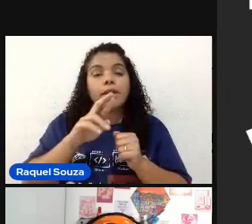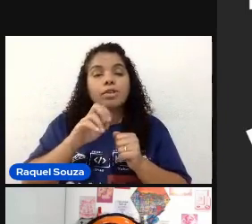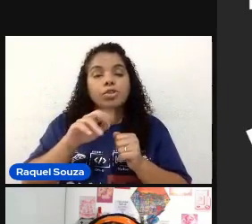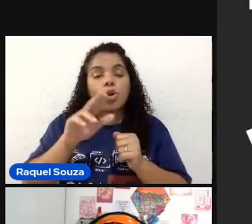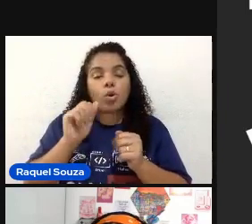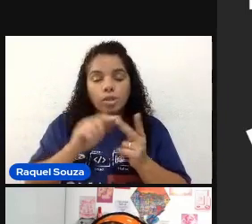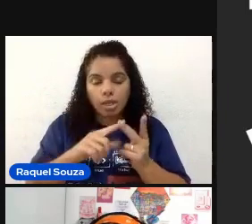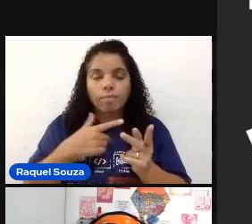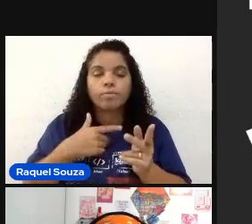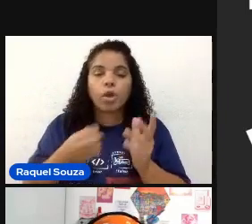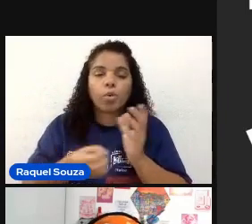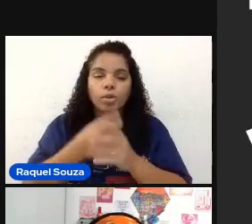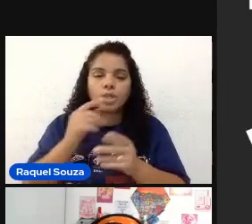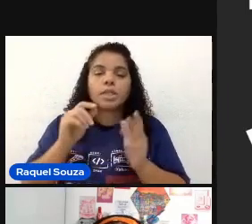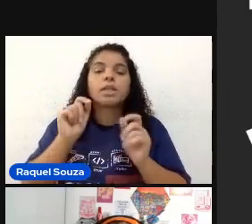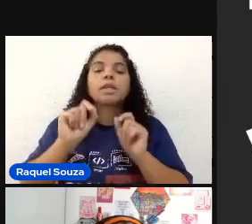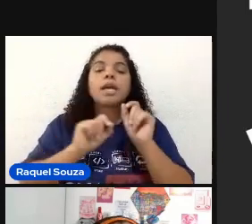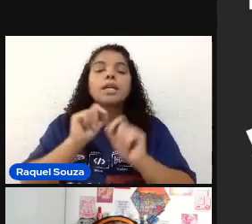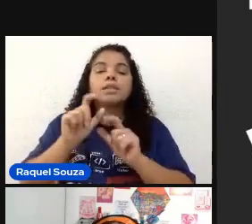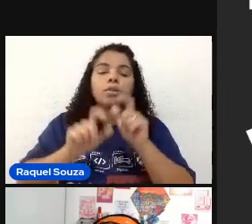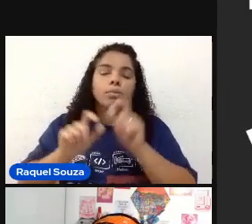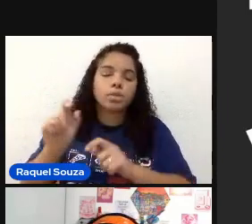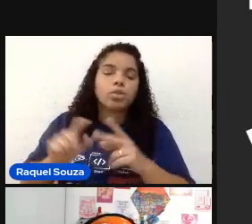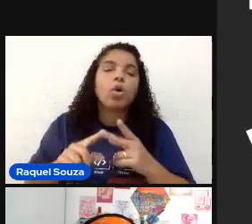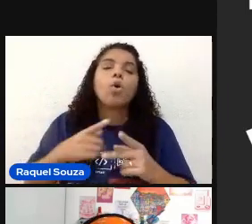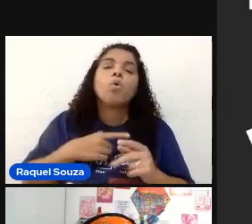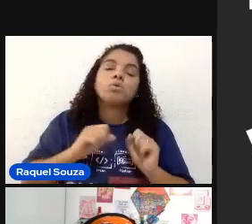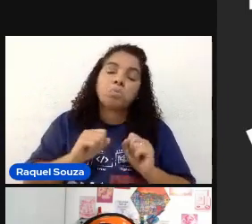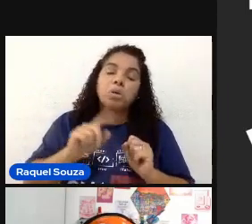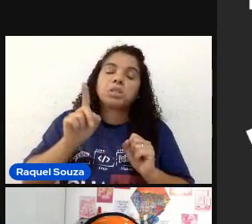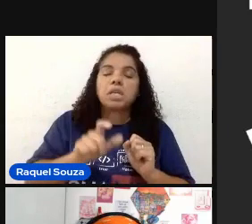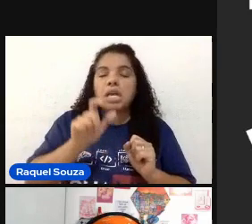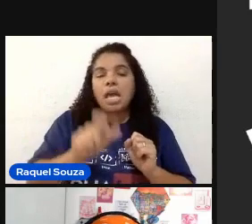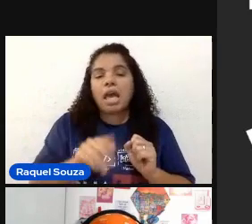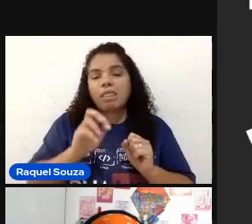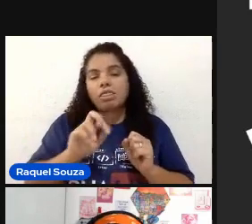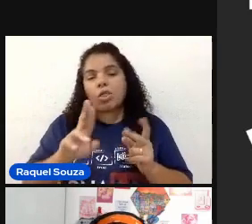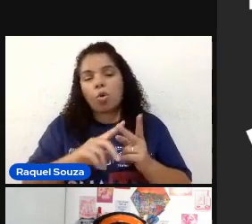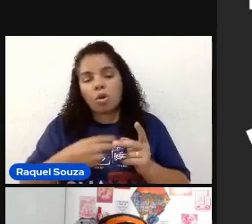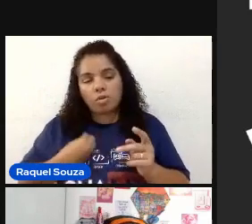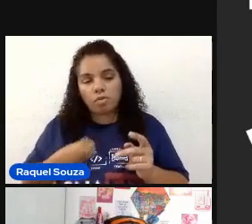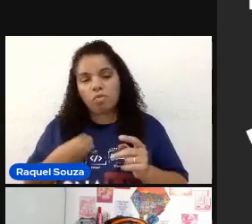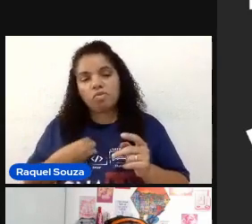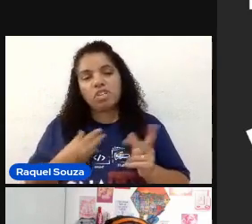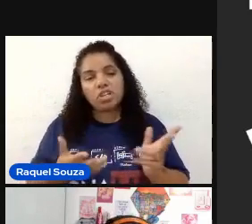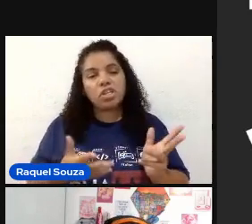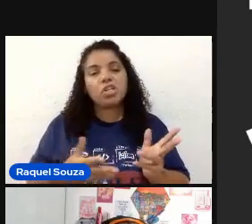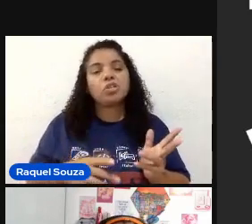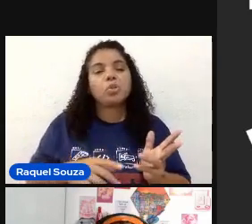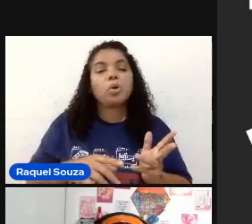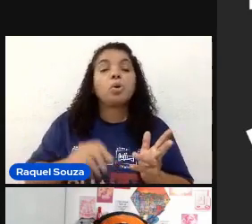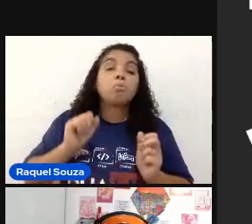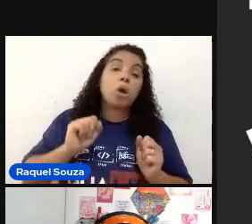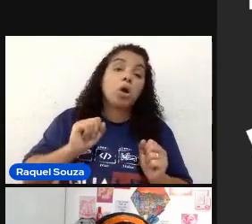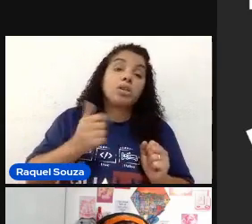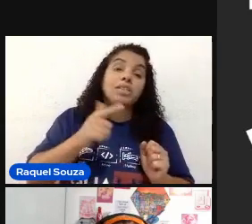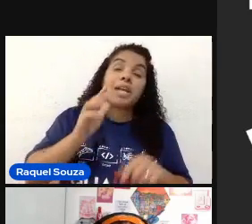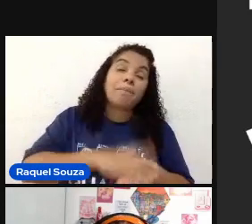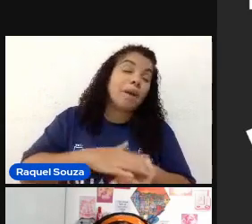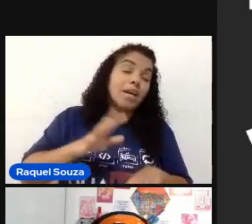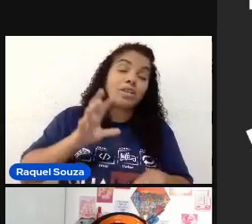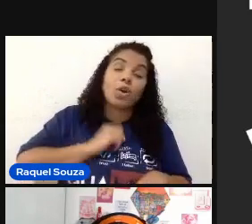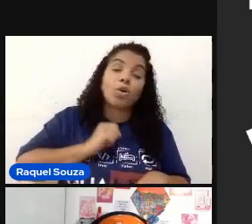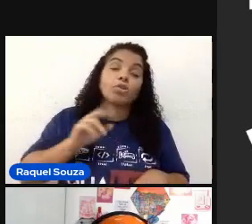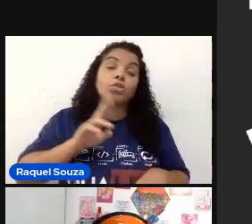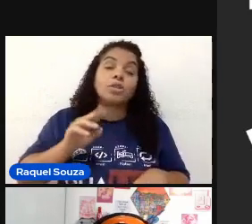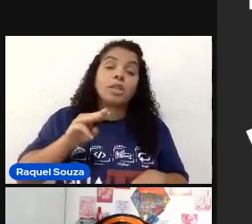quem são essas pessoas. Quem são, pode ser os atores que estão envolvidos. E o que eu mais gosto de usar aqui é o